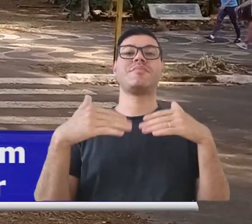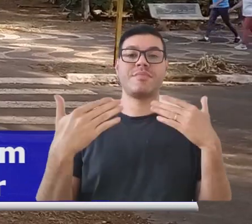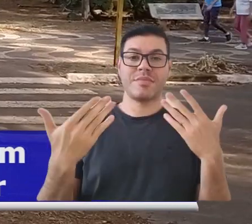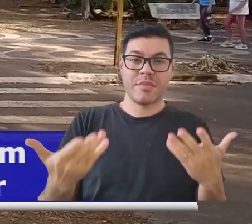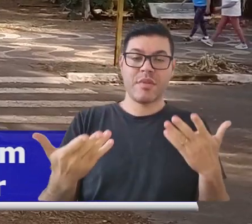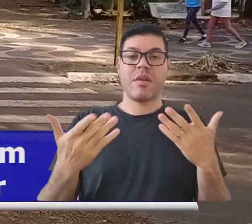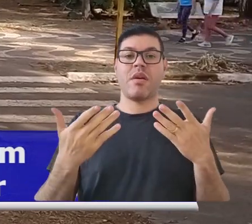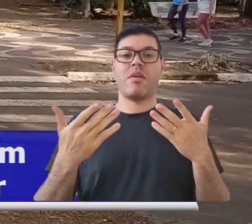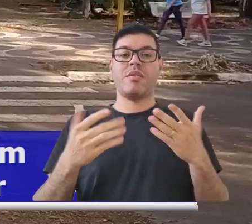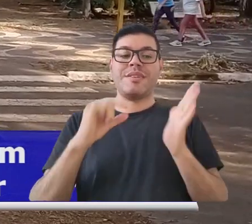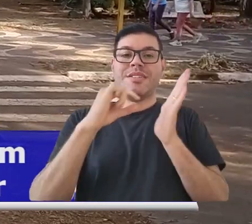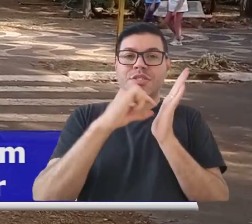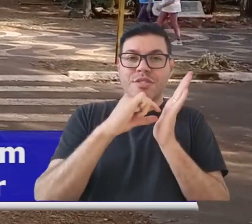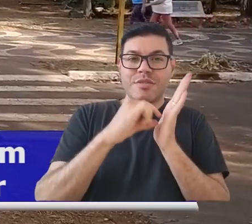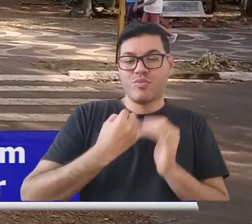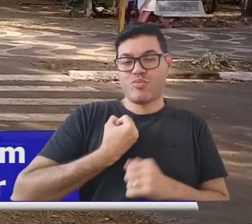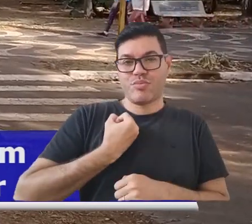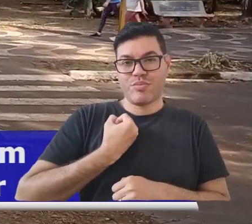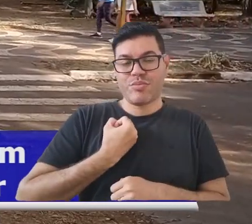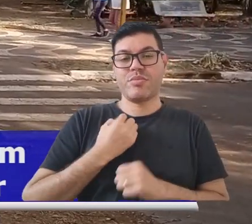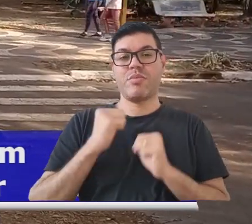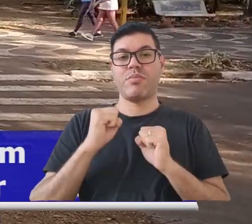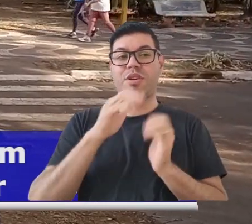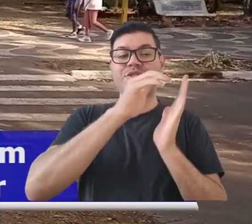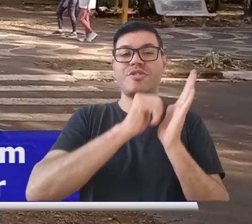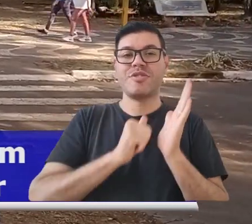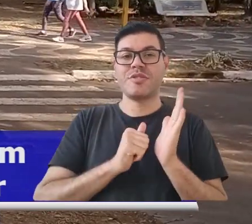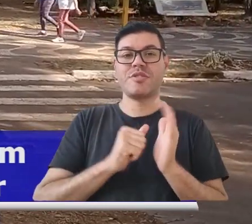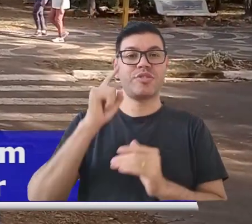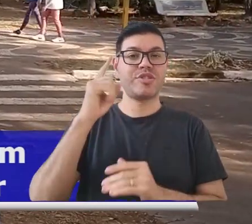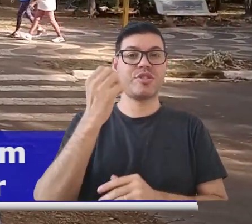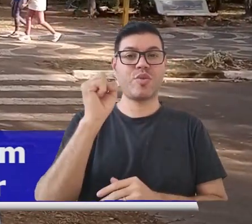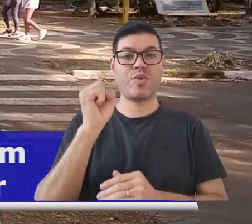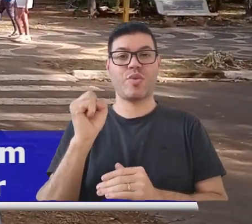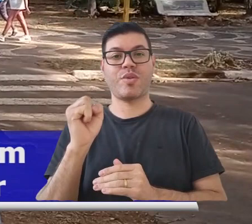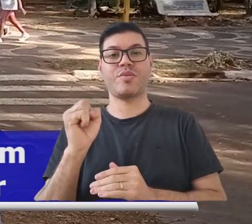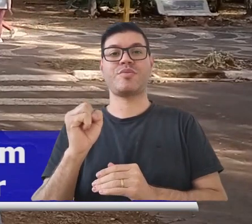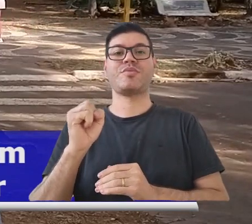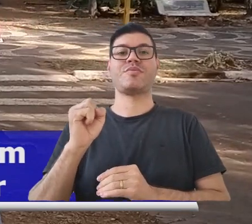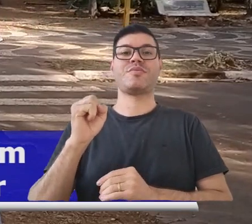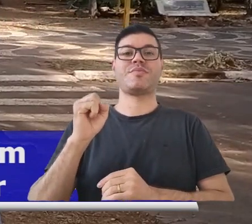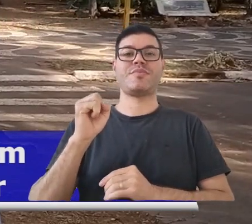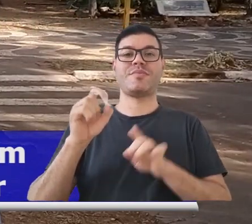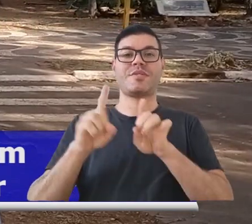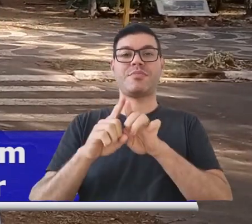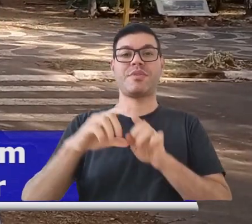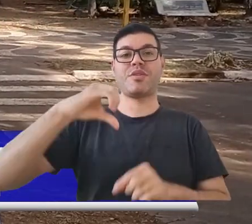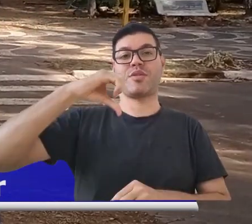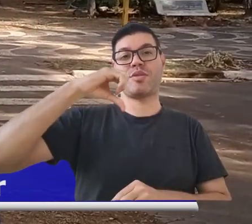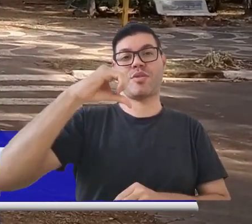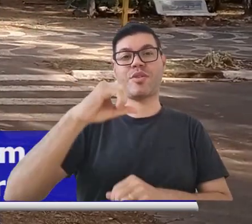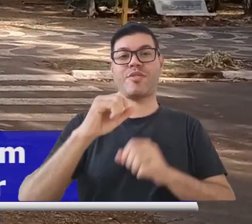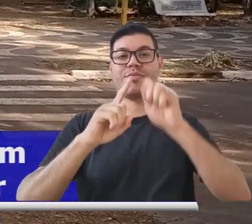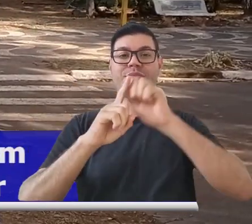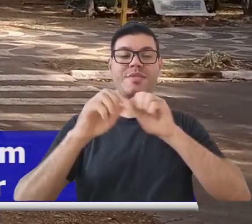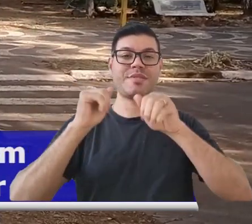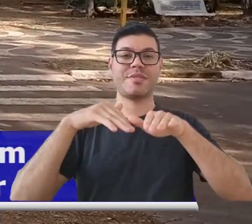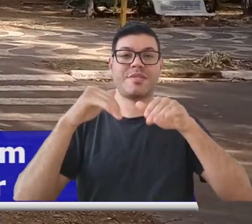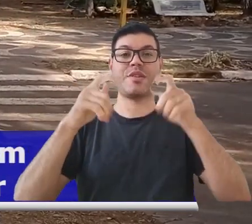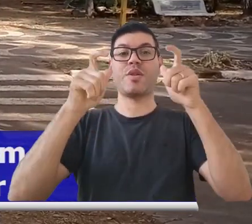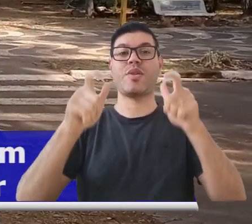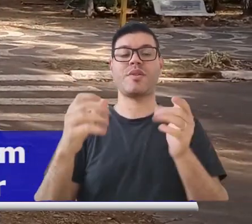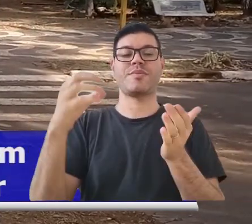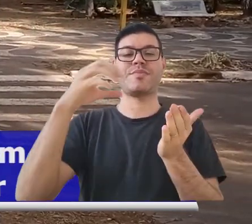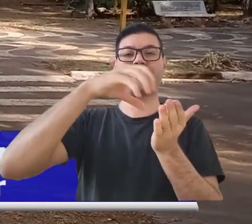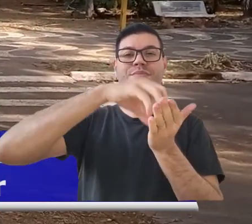informar que a retirada dos chips da numeração será no dia 8 e 9 de setembro, das 9 às 16 horas, no Ginásio de